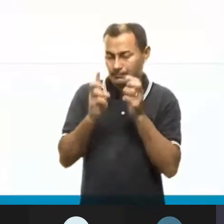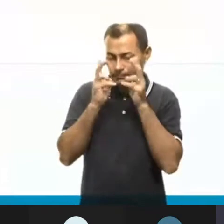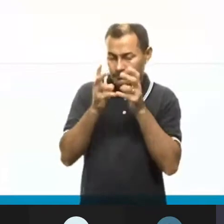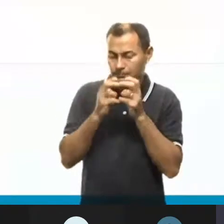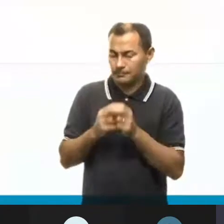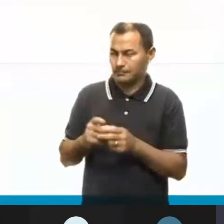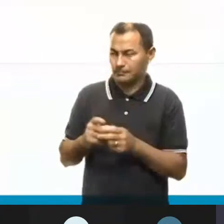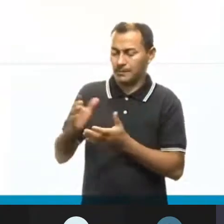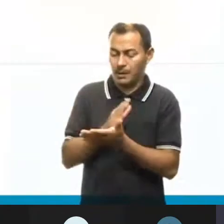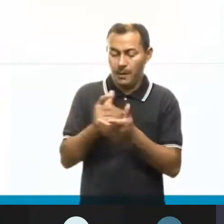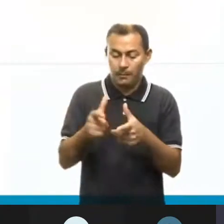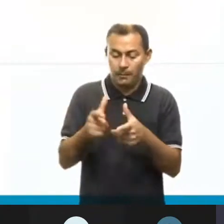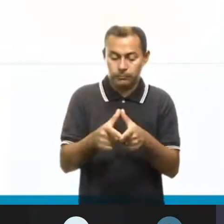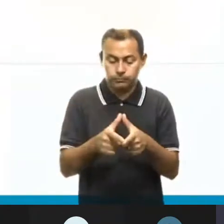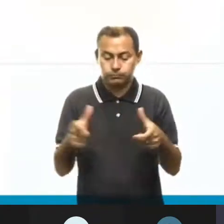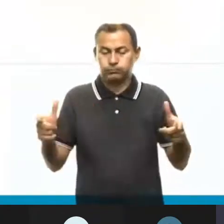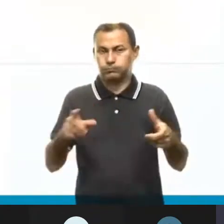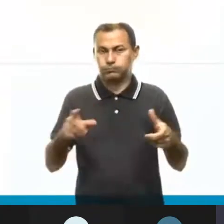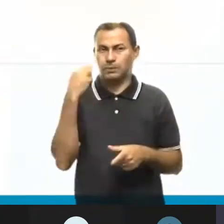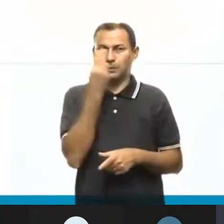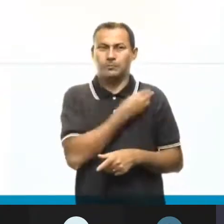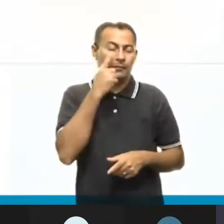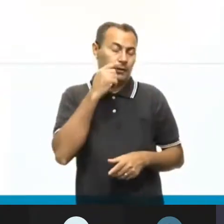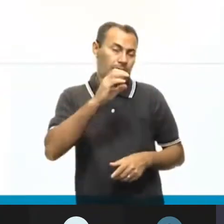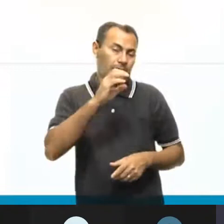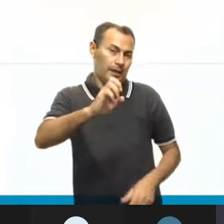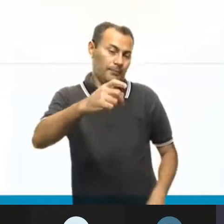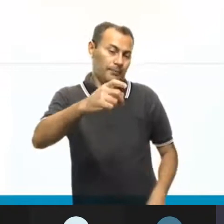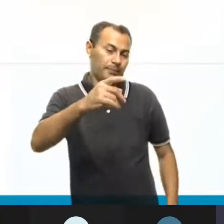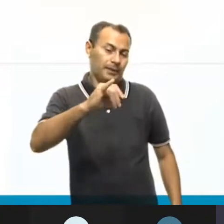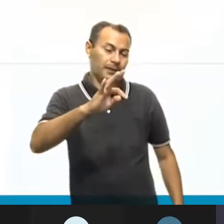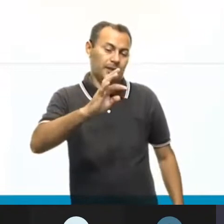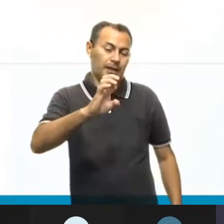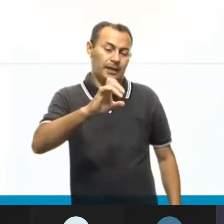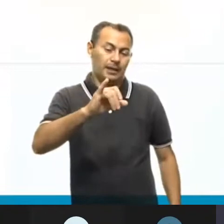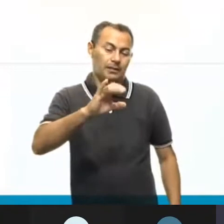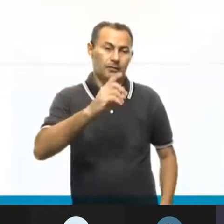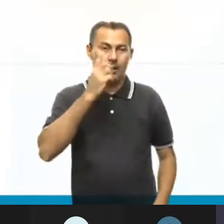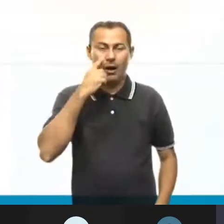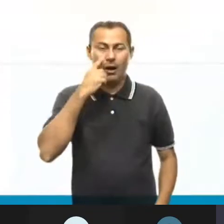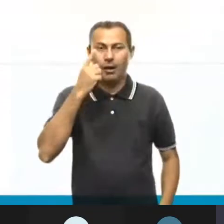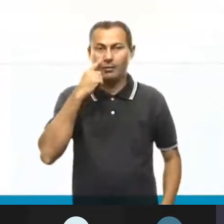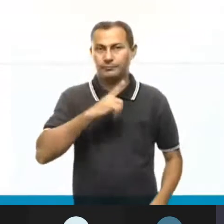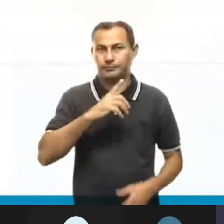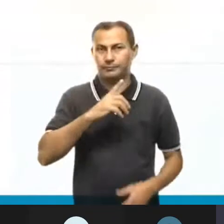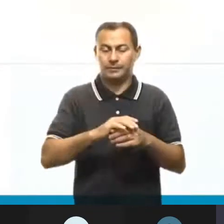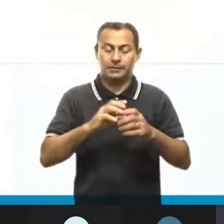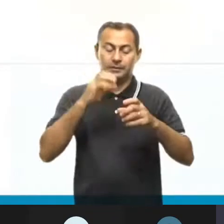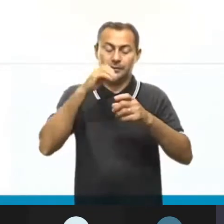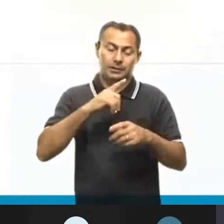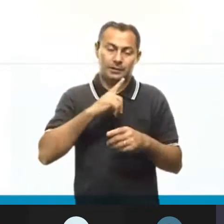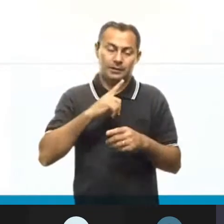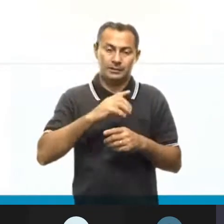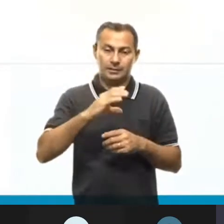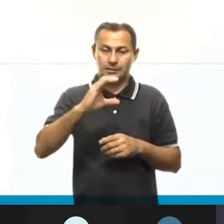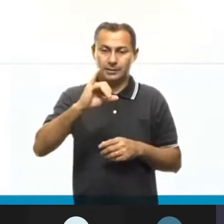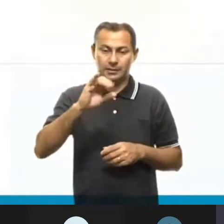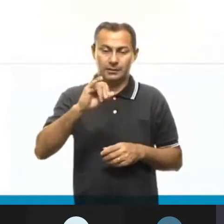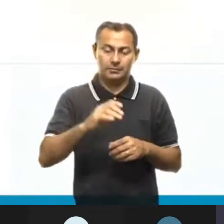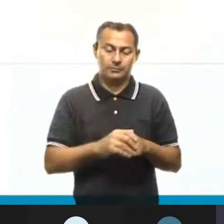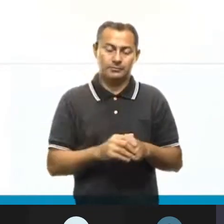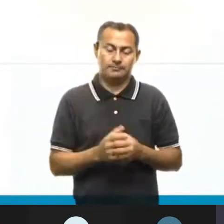gente observar em aumento ainda maior, para a gente ver aqui o epitélio, então, exatamente o que eu falei, ó, aqui a presença dos cílios, então,